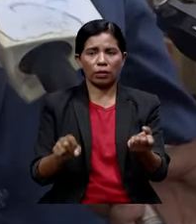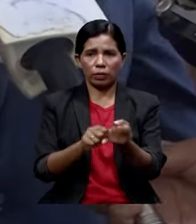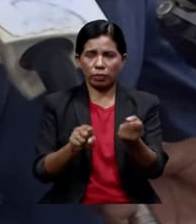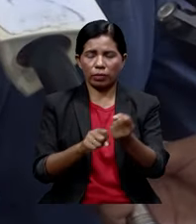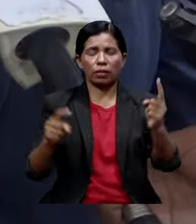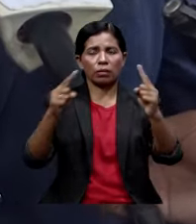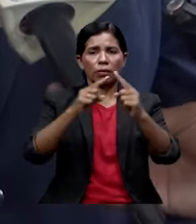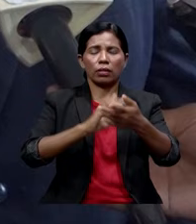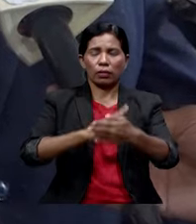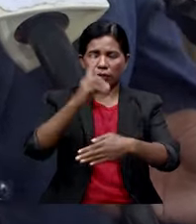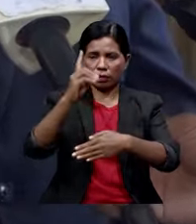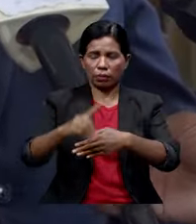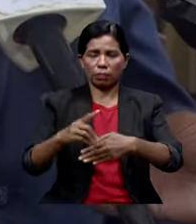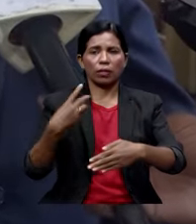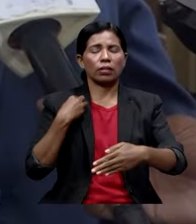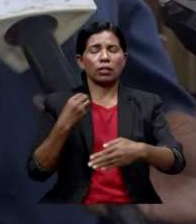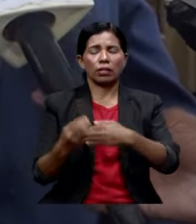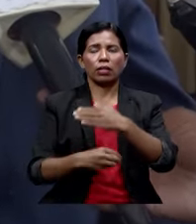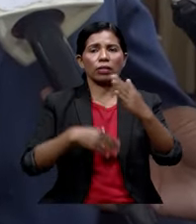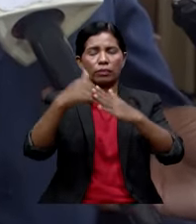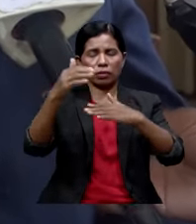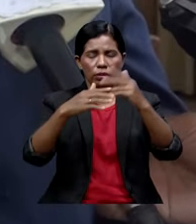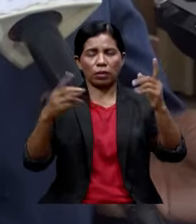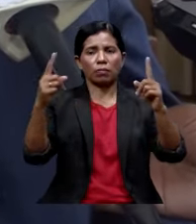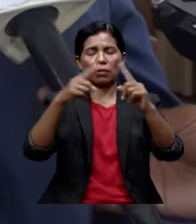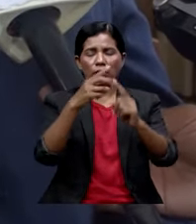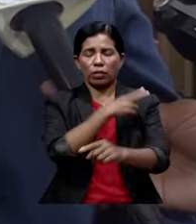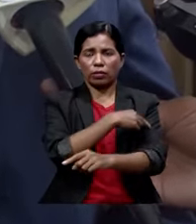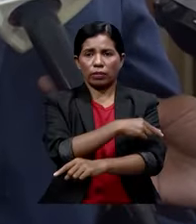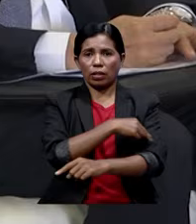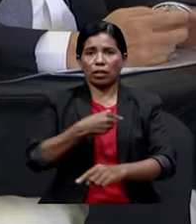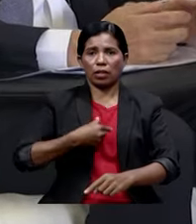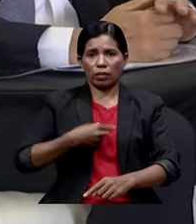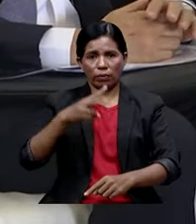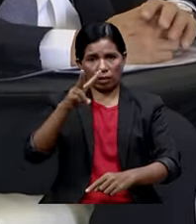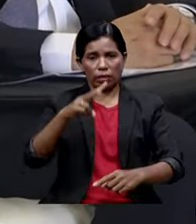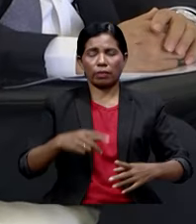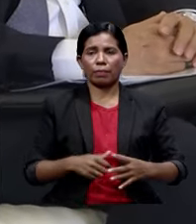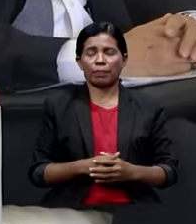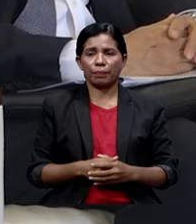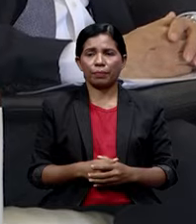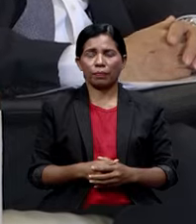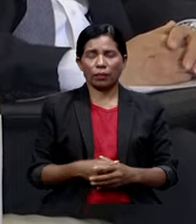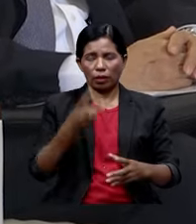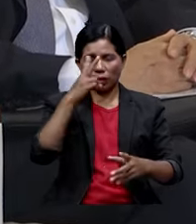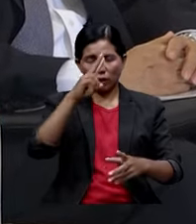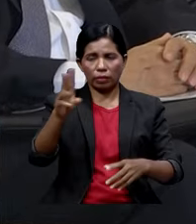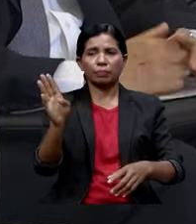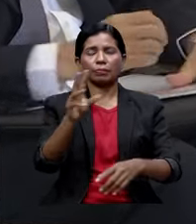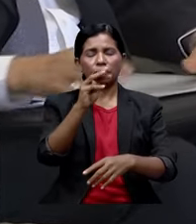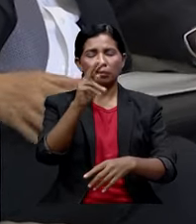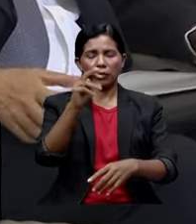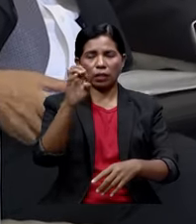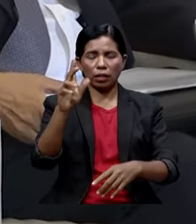o desenvolvimento da nossa infraestrutura para o Hospital Nacional Guido Valadares. Vice-ministro parlamentar para assunto negócio estrangeiro